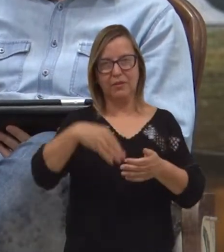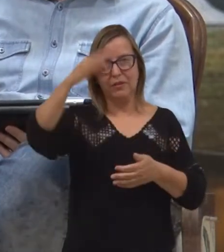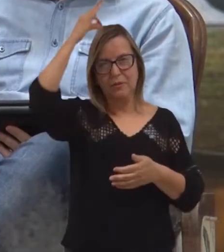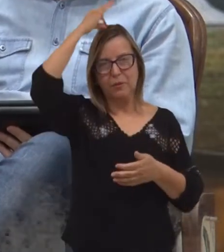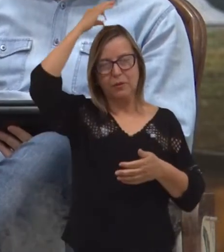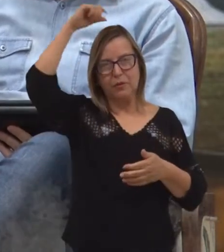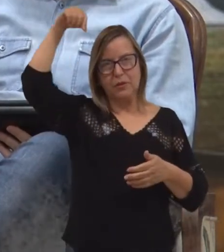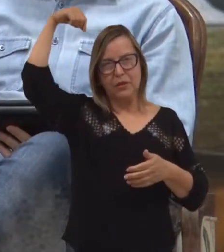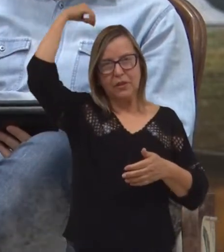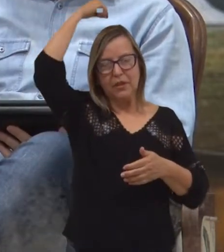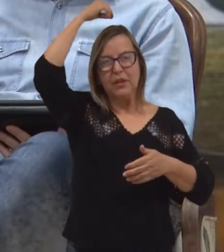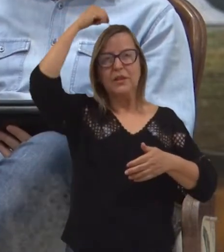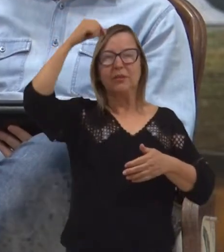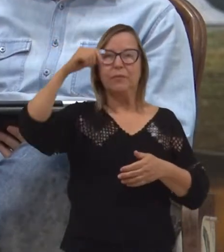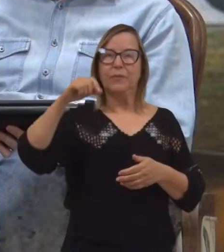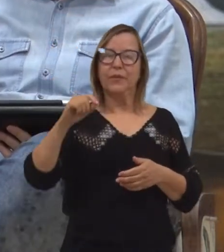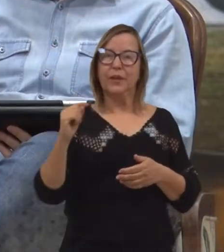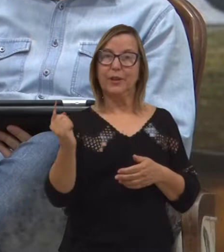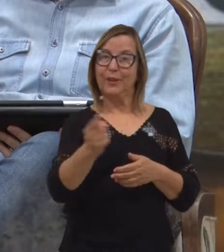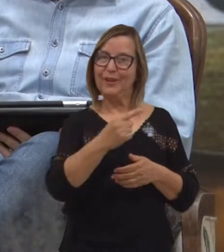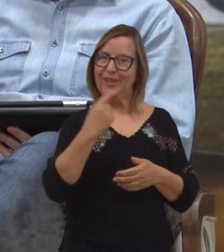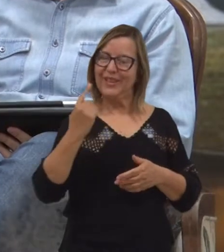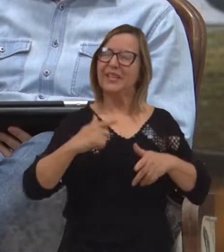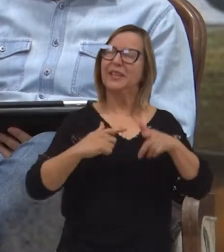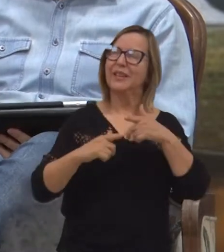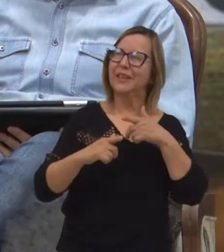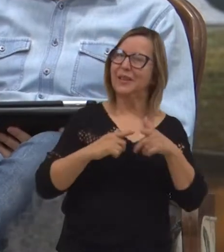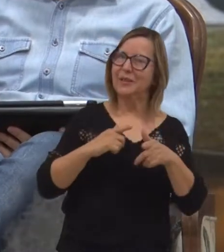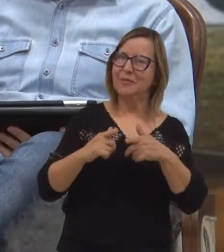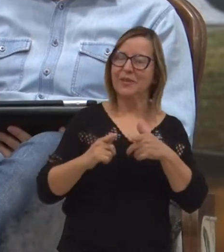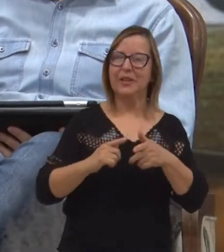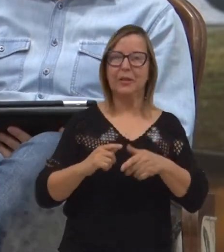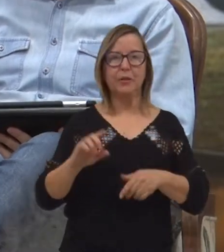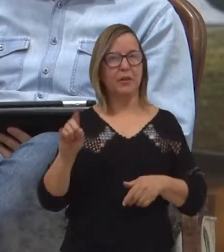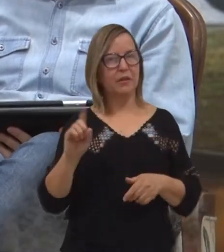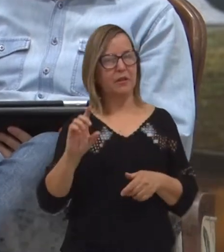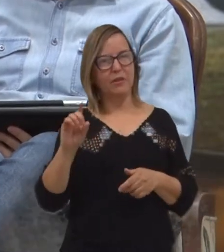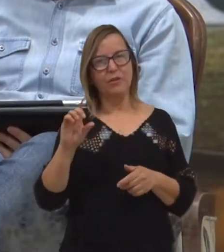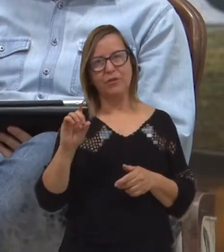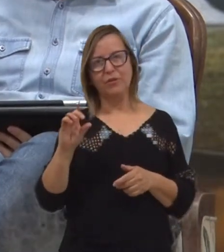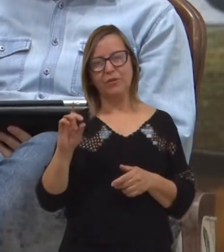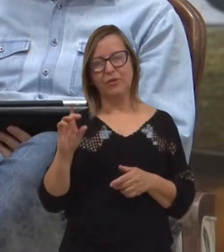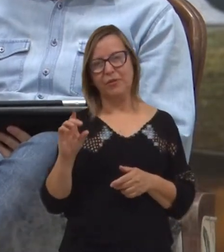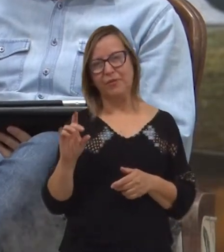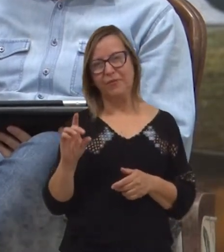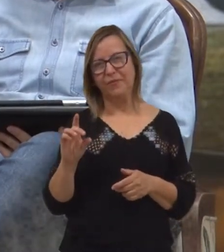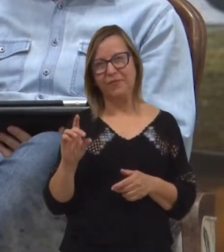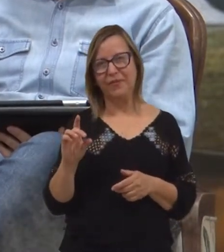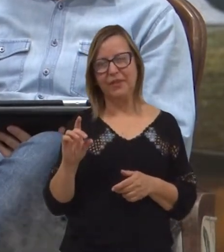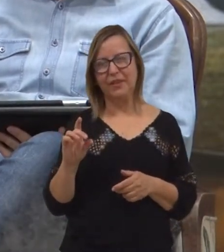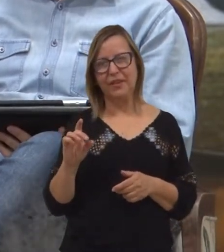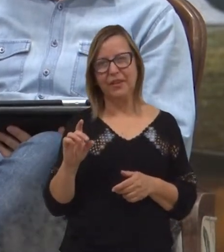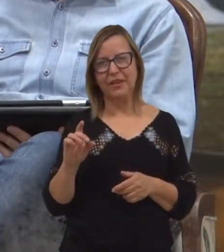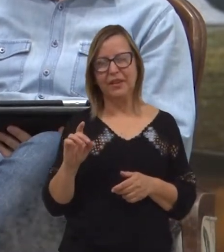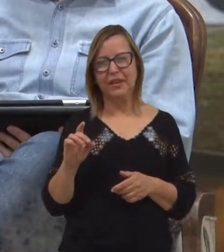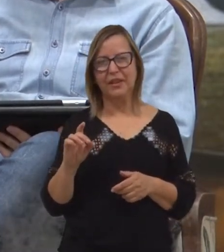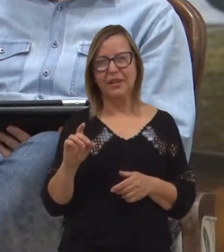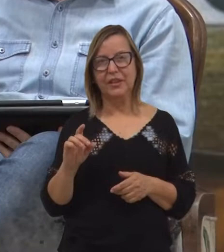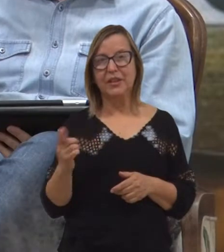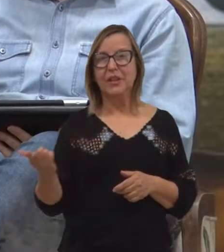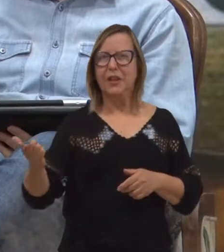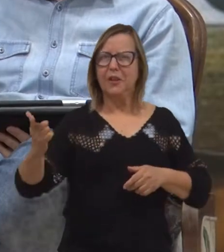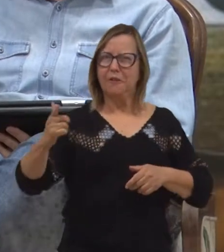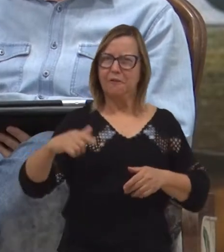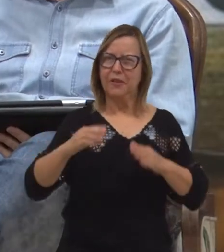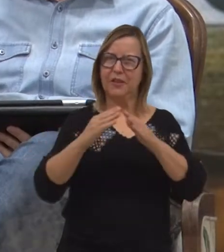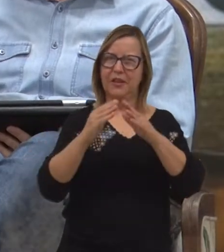reagimos e nós estamos trabalhando. Não é só nessa questão pontual da comunidade